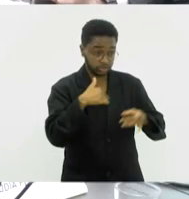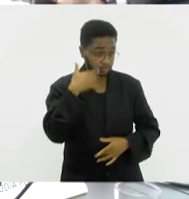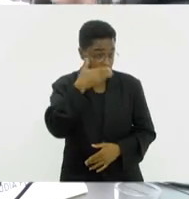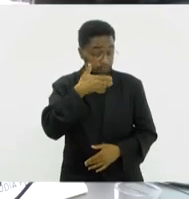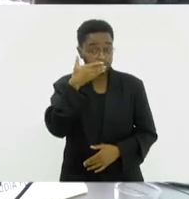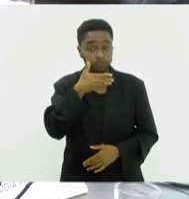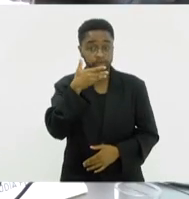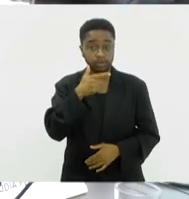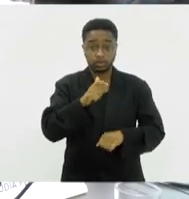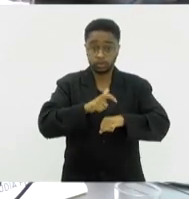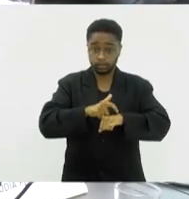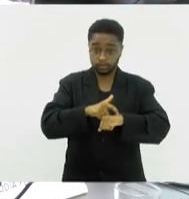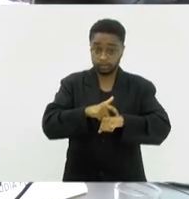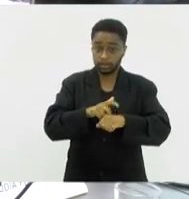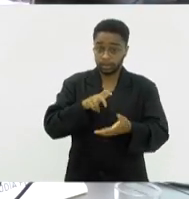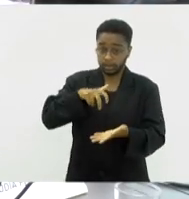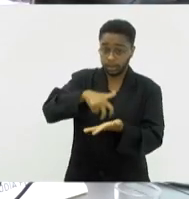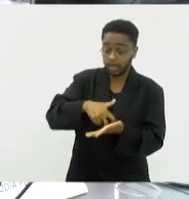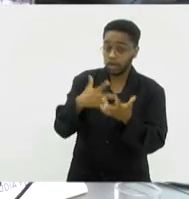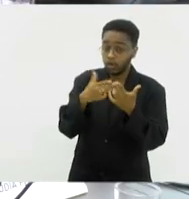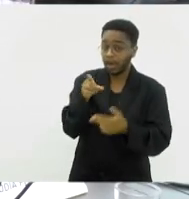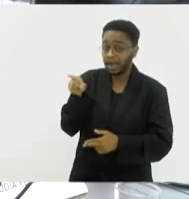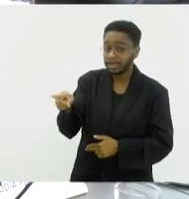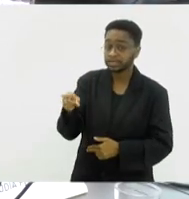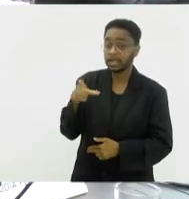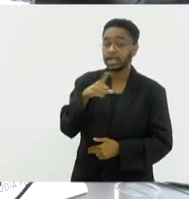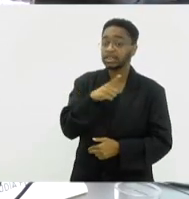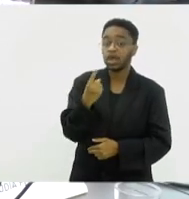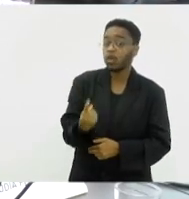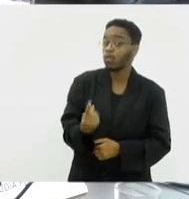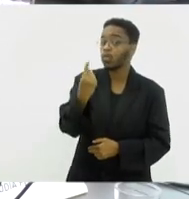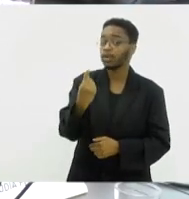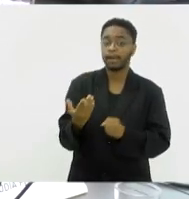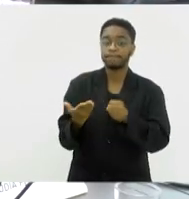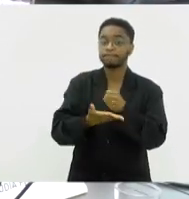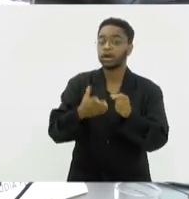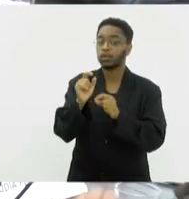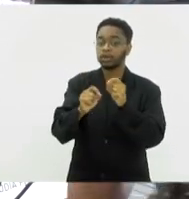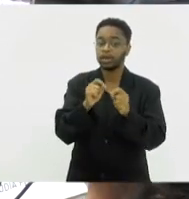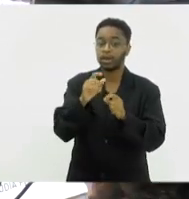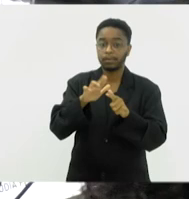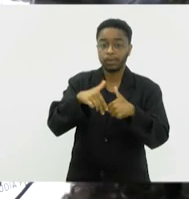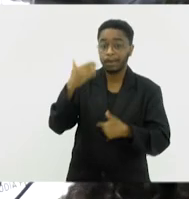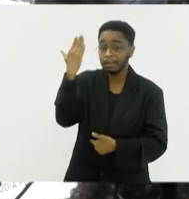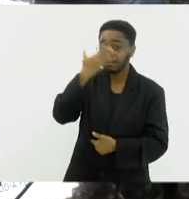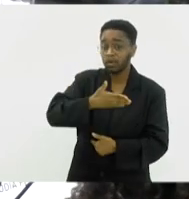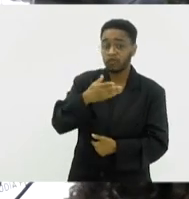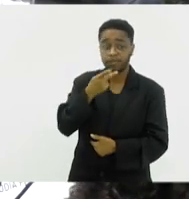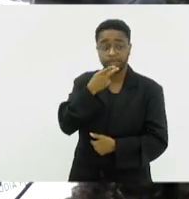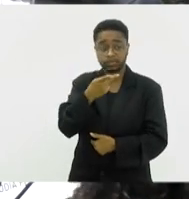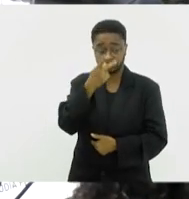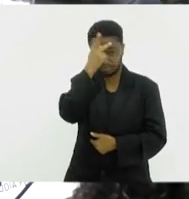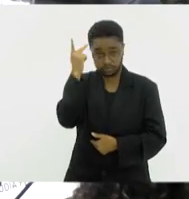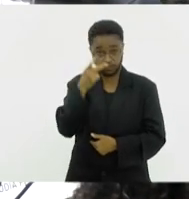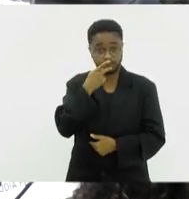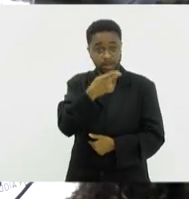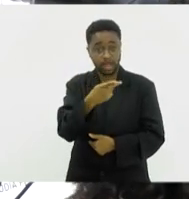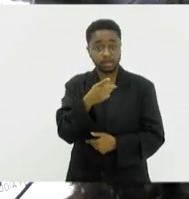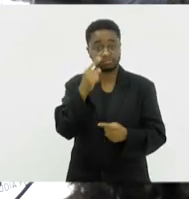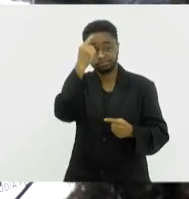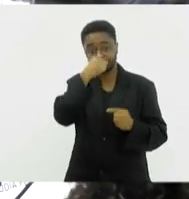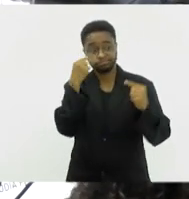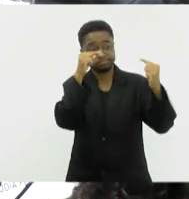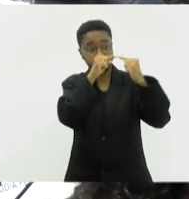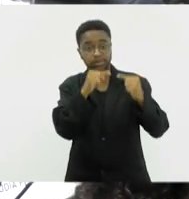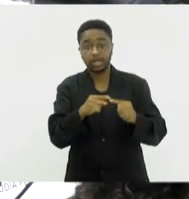Pois não. Condenações como essa são sustentadas única e exclusivamente pela prova oral de reconhecimento. É até difícil